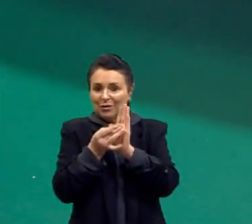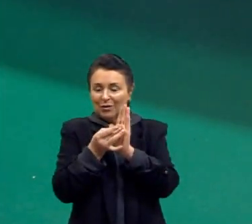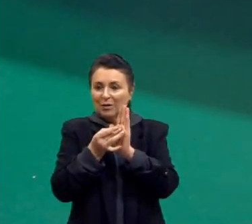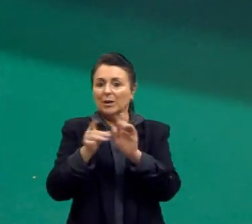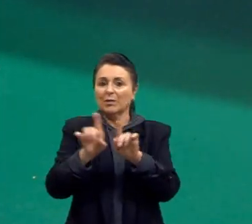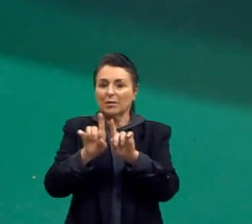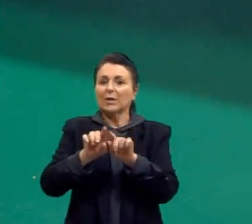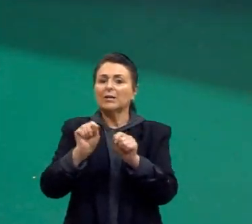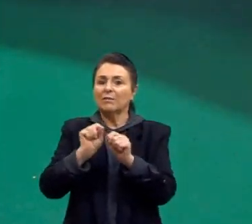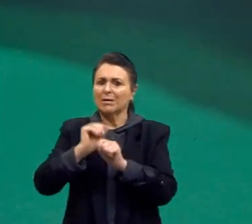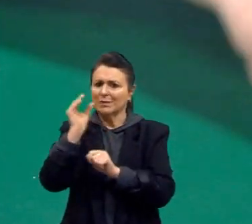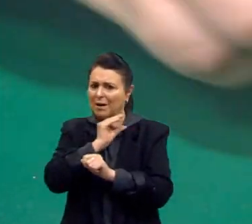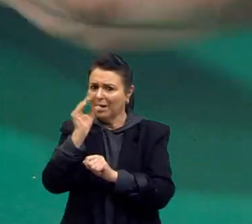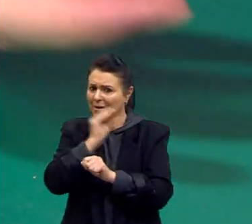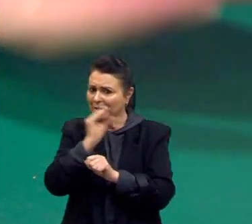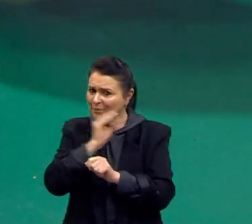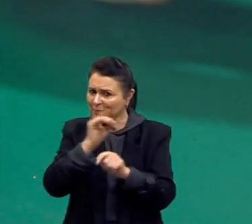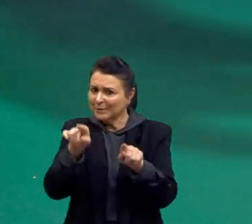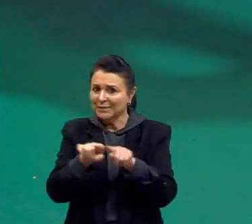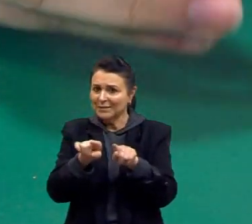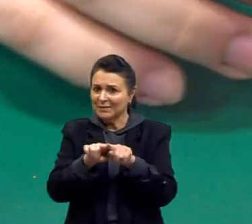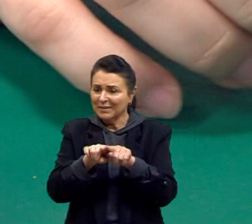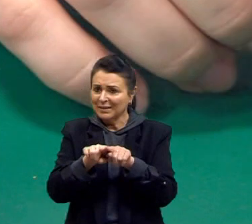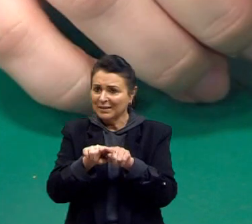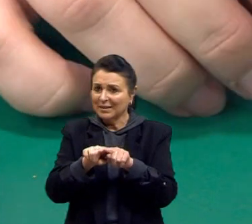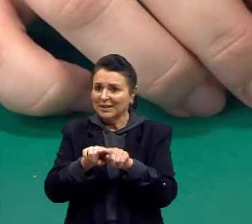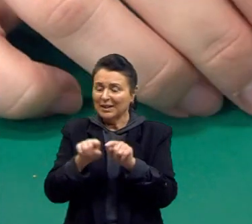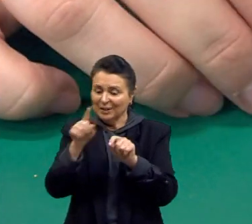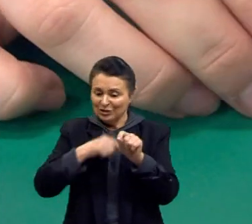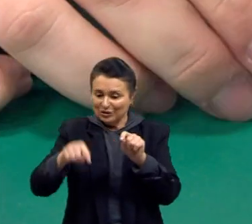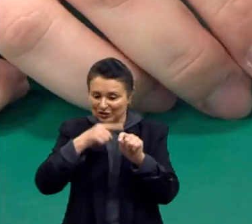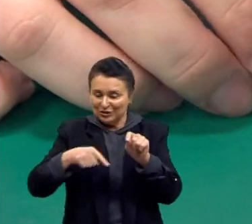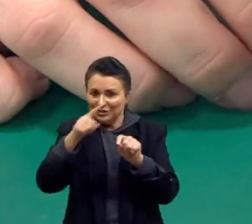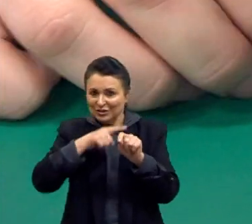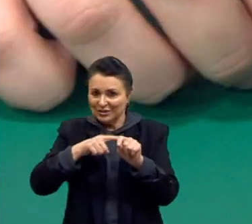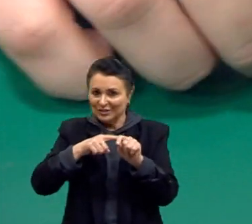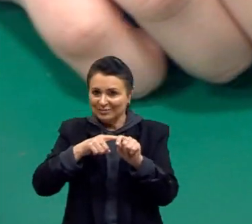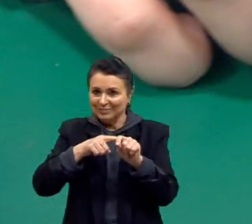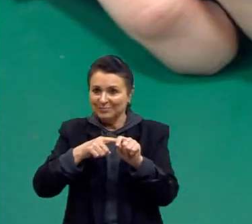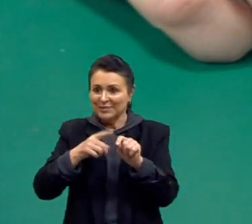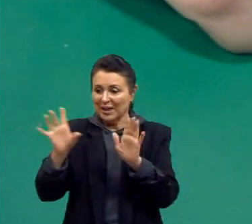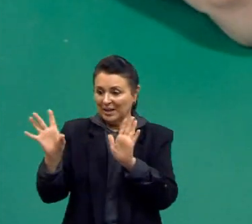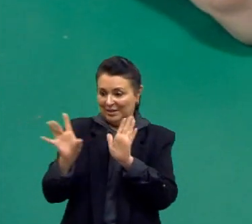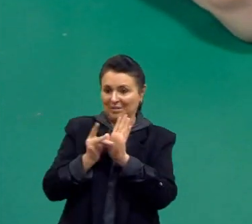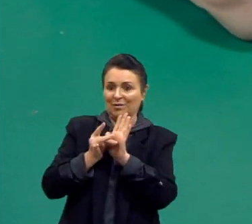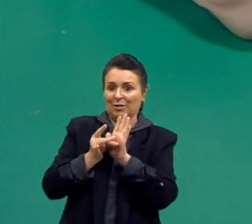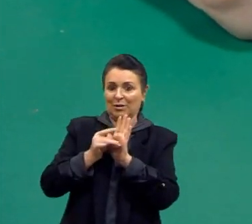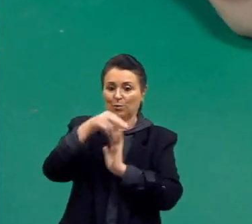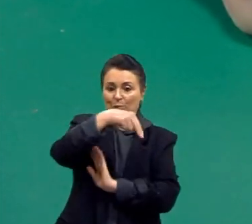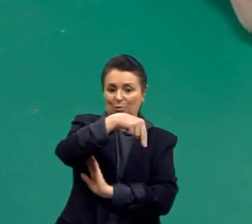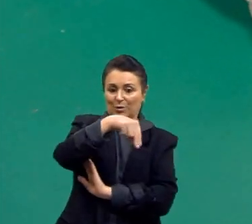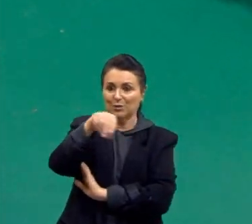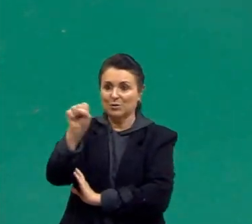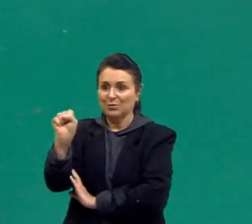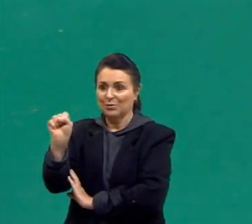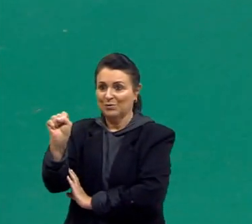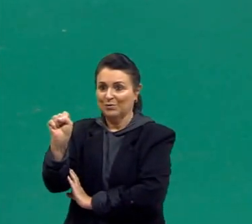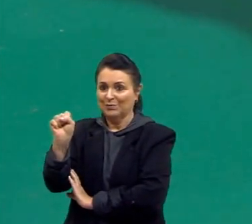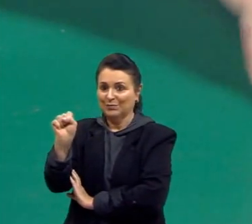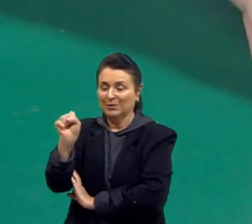já consegue girar rapidamente né E se encosta ele gira e aí um Costa de novo né Norte com o Sul ó